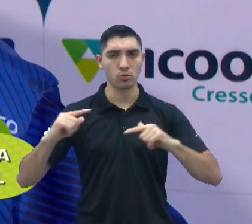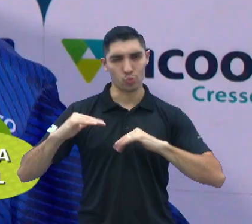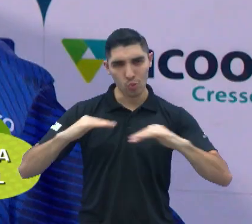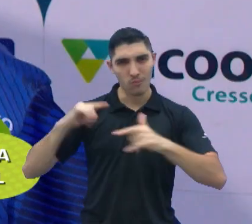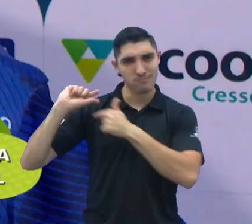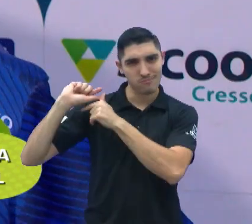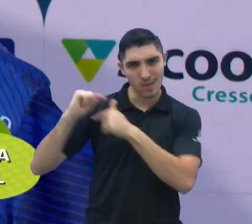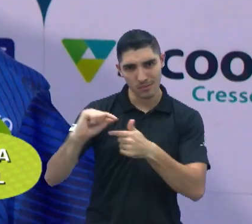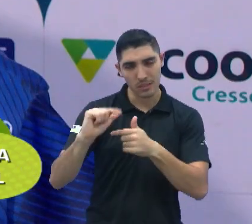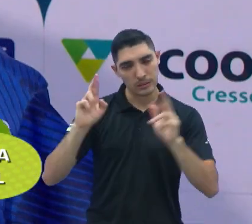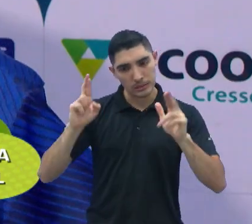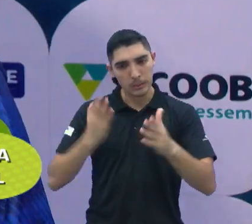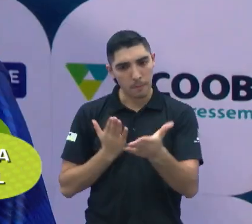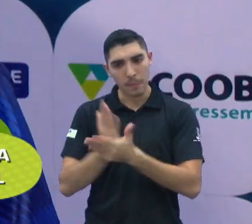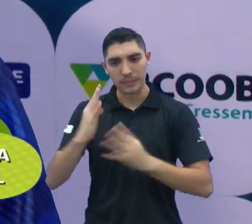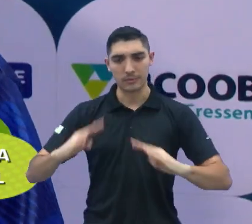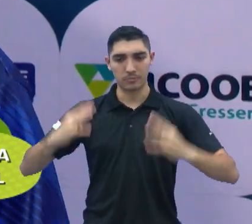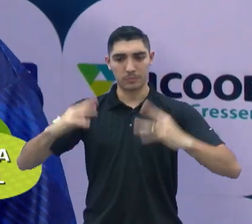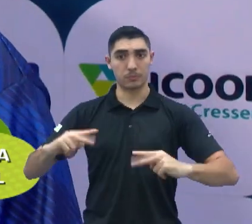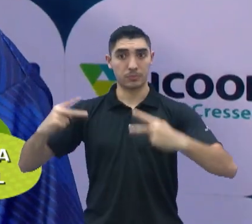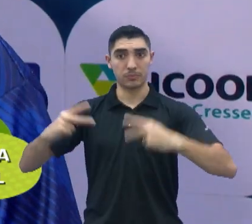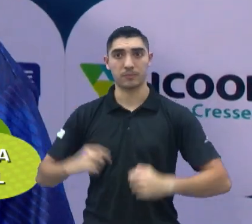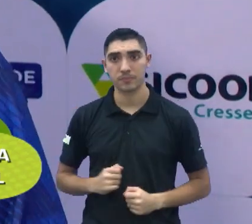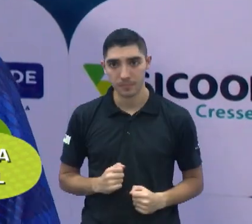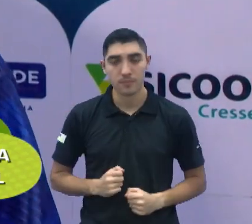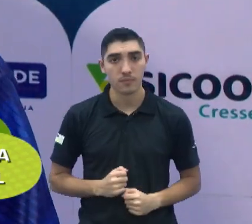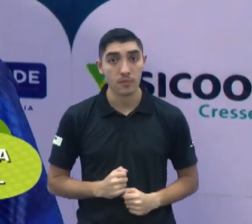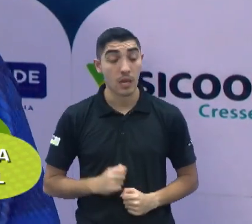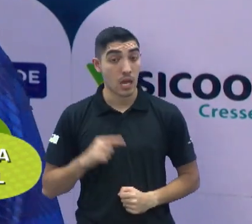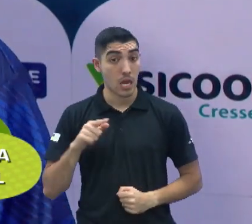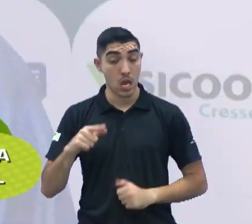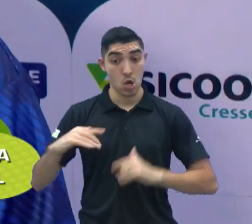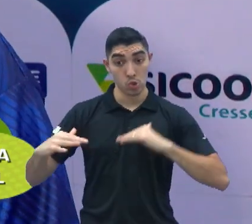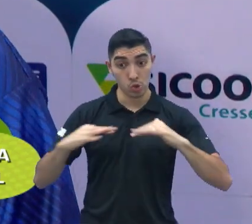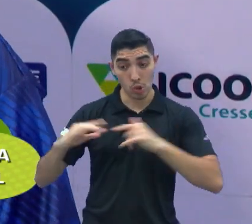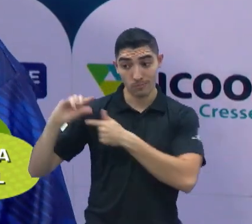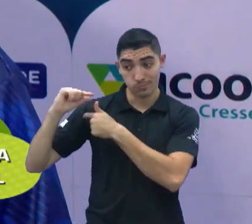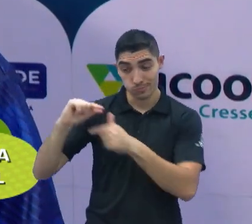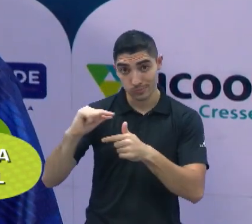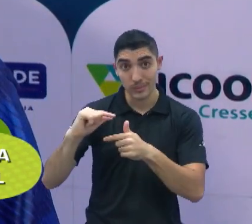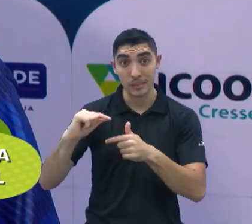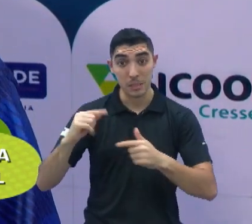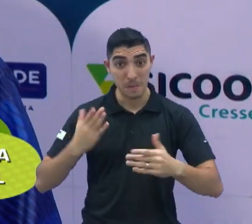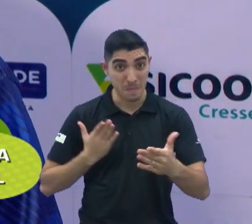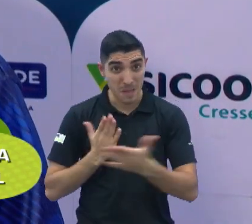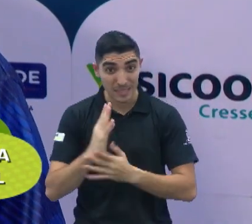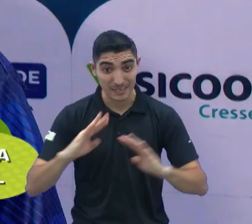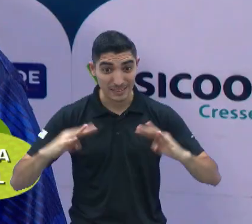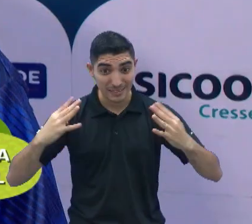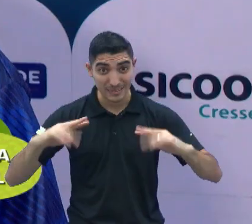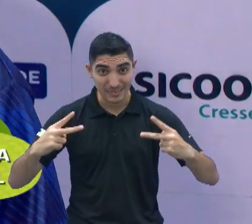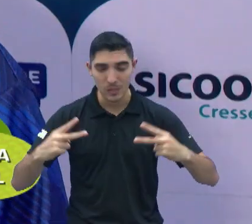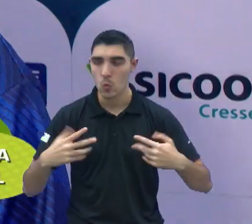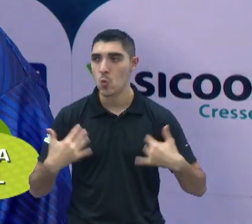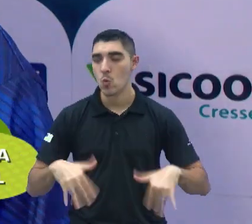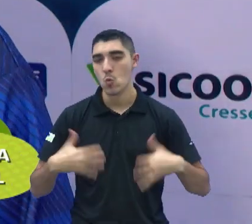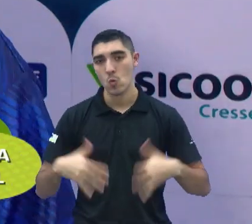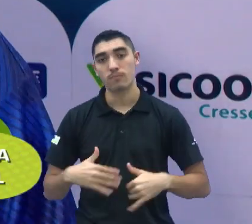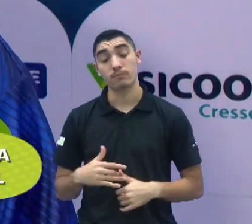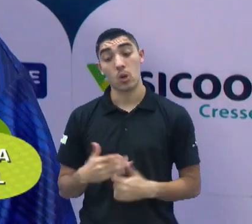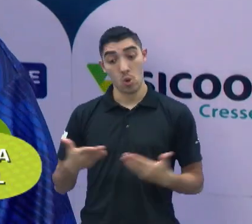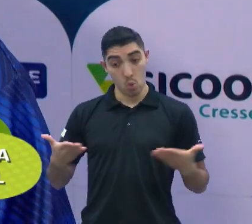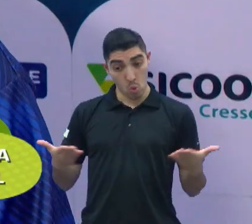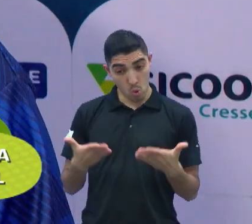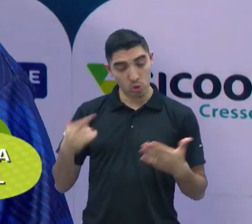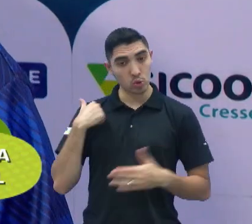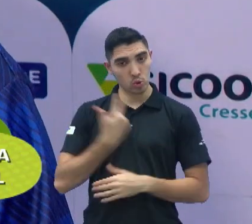jogar na semifinal de Paulista, que nem foi ano passado. Digno de clássico e de mata-mata, né? A gente tem que, como eu falei, tem que tirar de lição esse jogo, porque se a